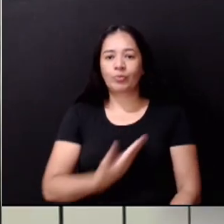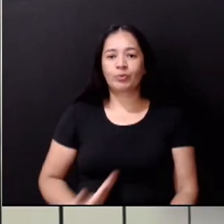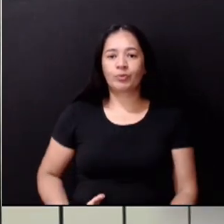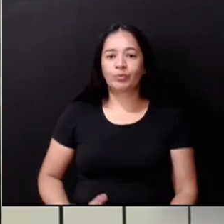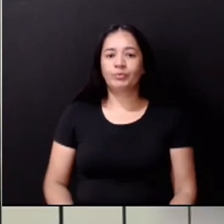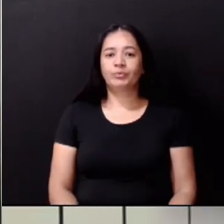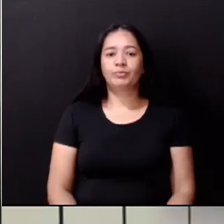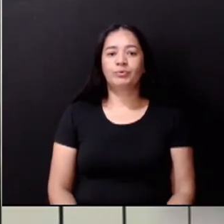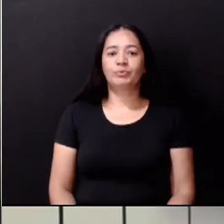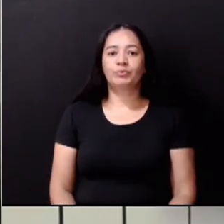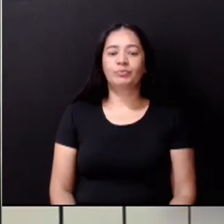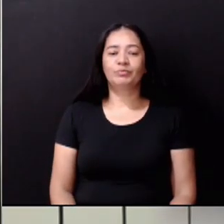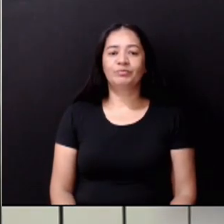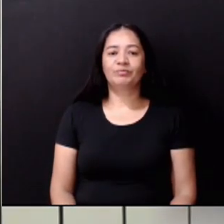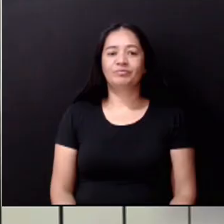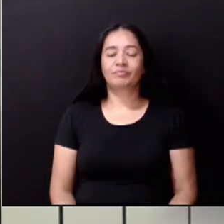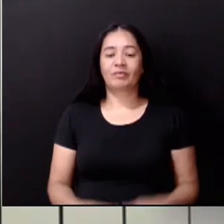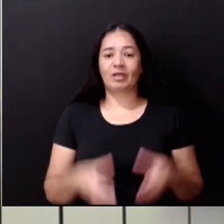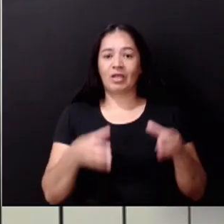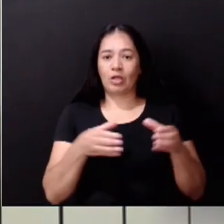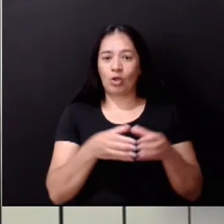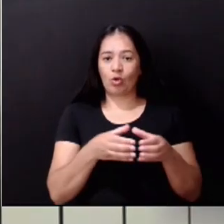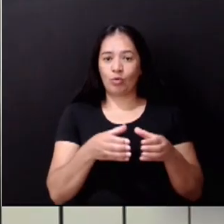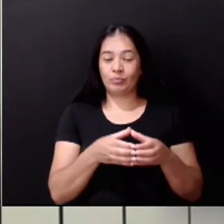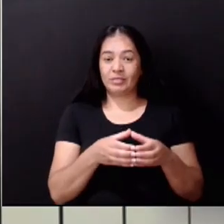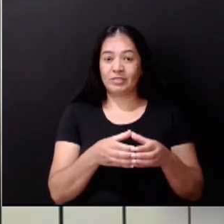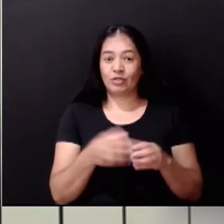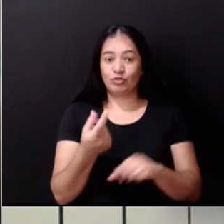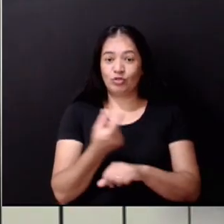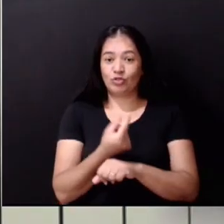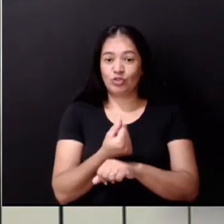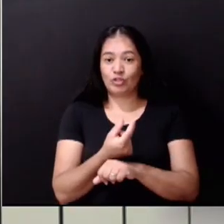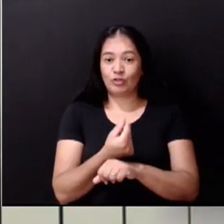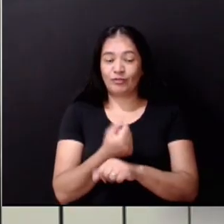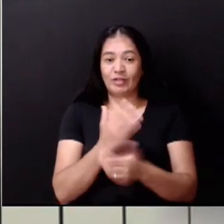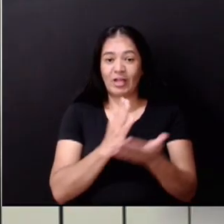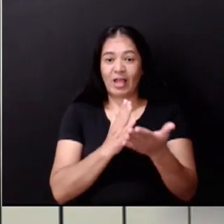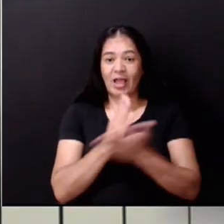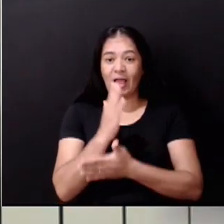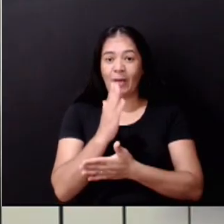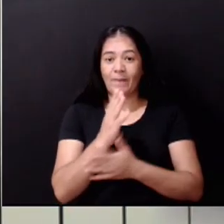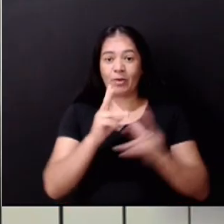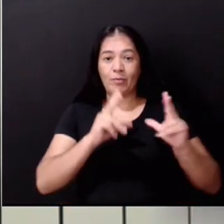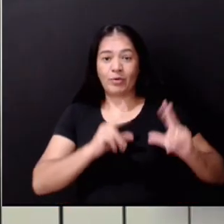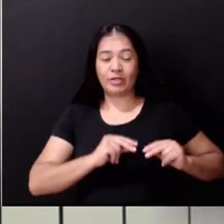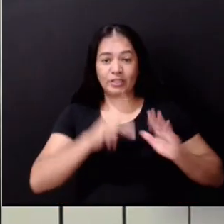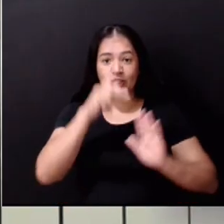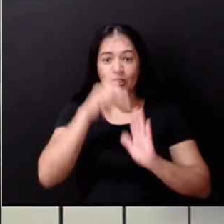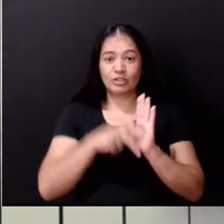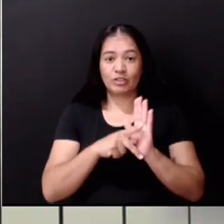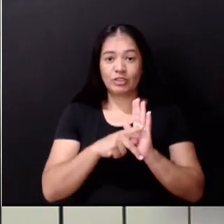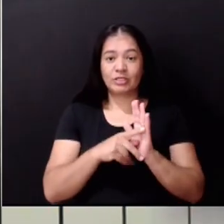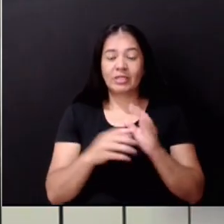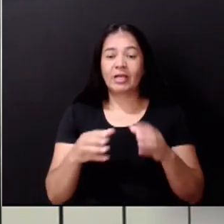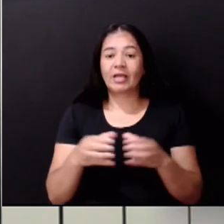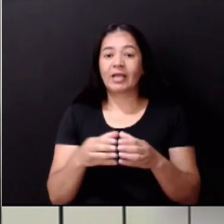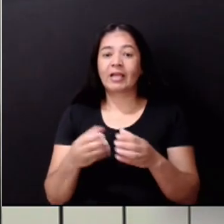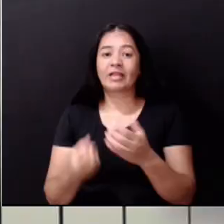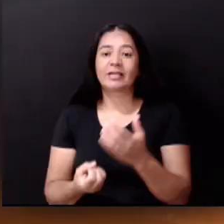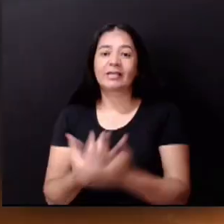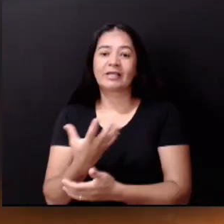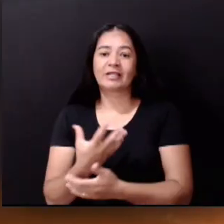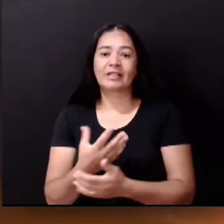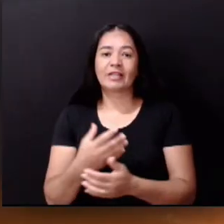Comissão de Finanças e Orçamento aprova mérito de projeto que cria Procuradoria Especial da Mulher na